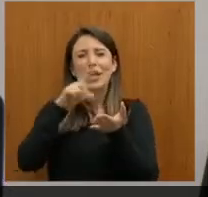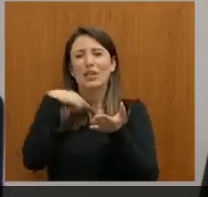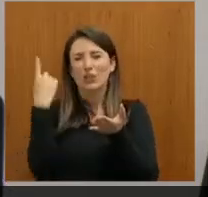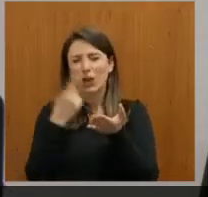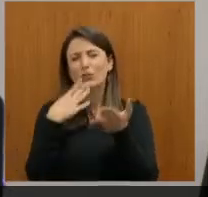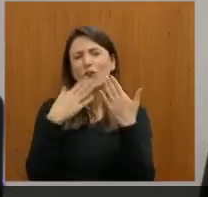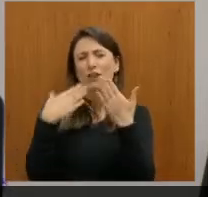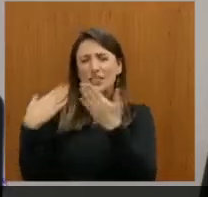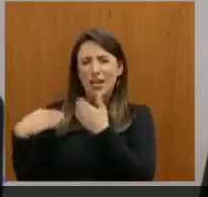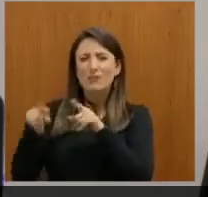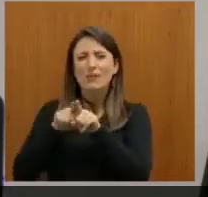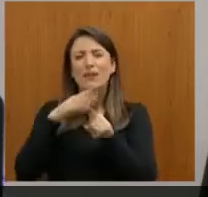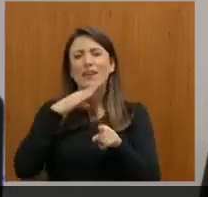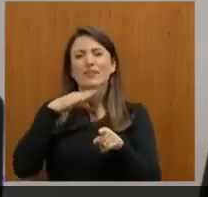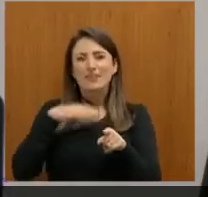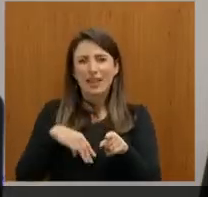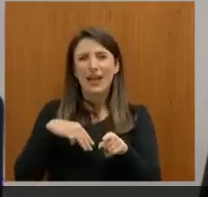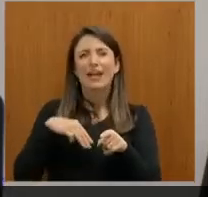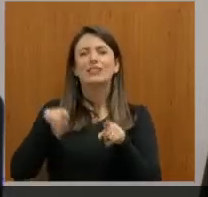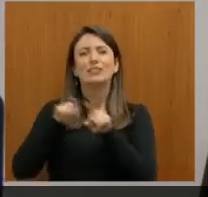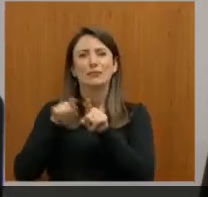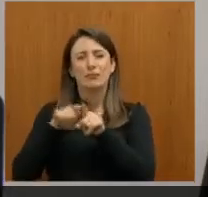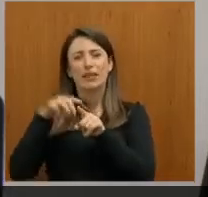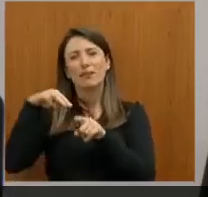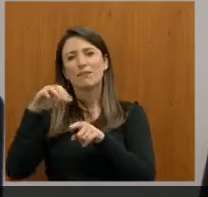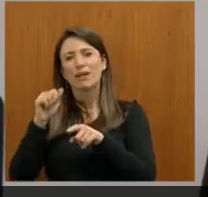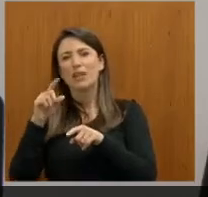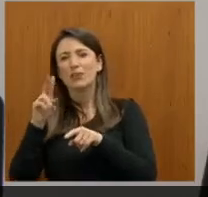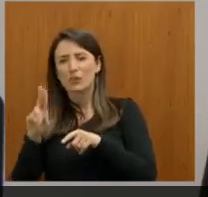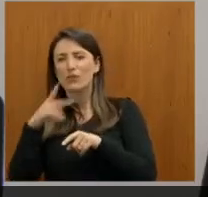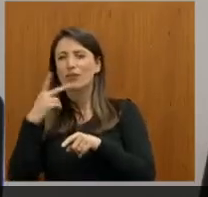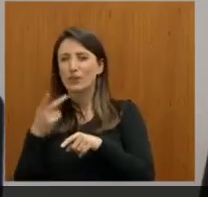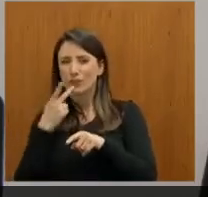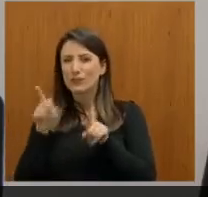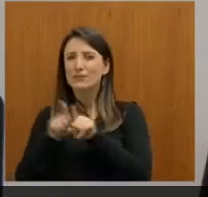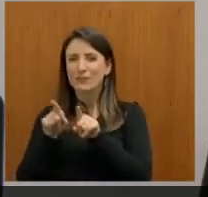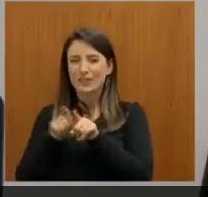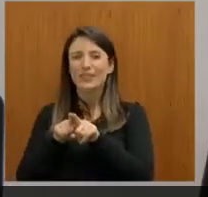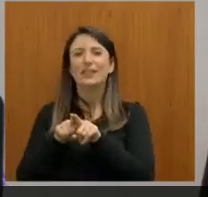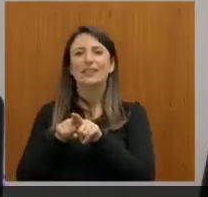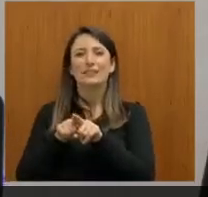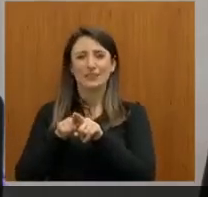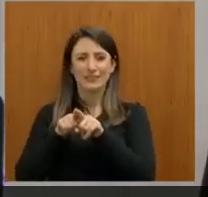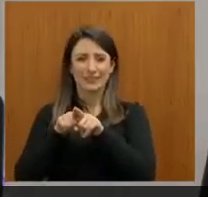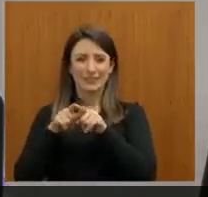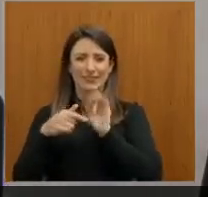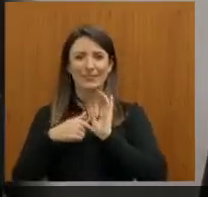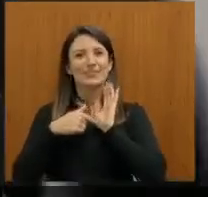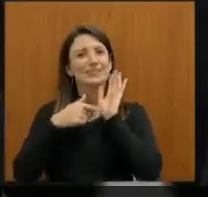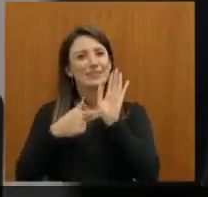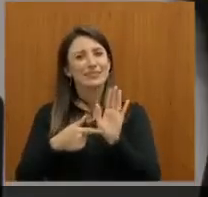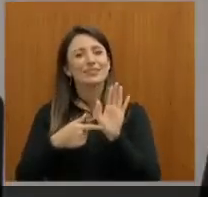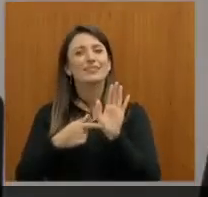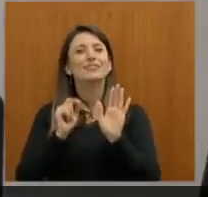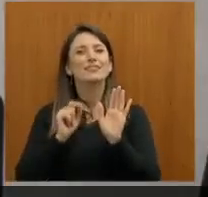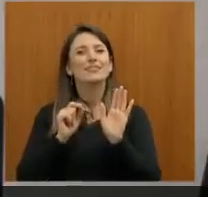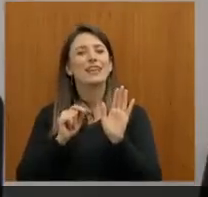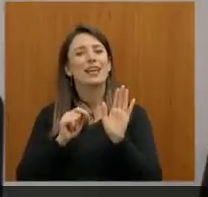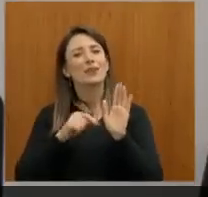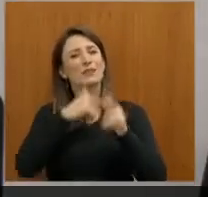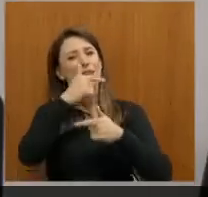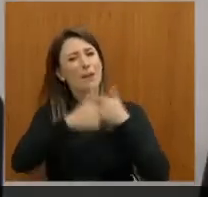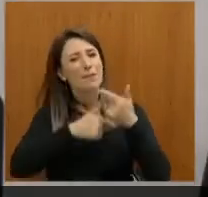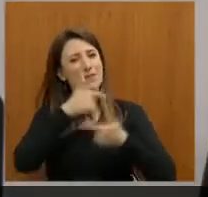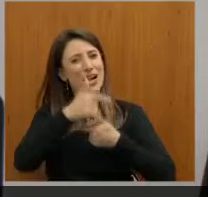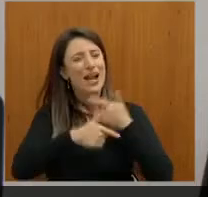à tarde amado vem fazendo essa manifestação bonita né de um trabalho que ela